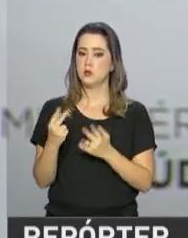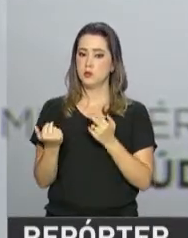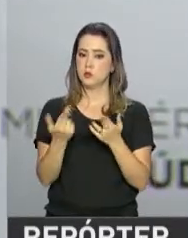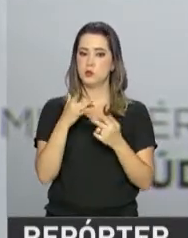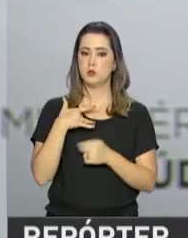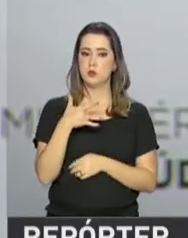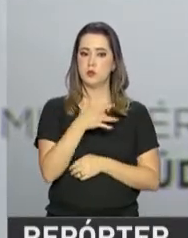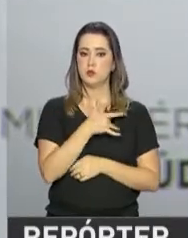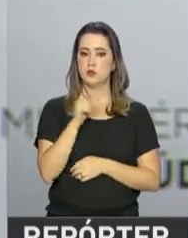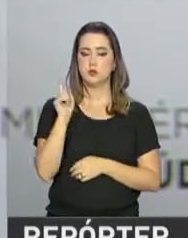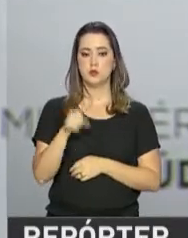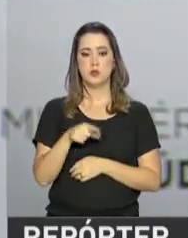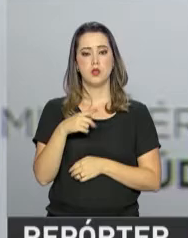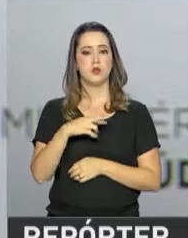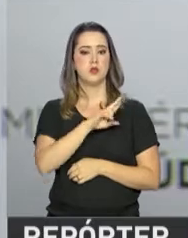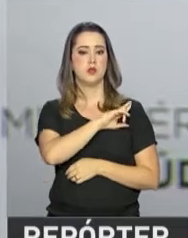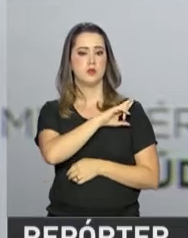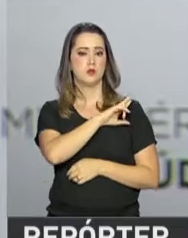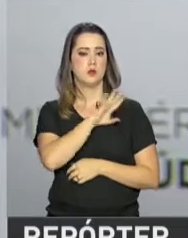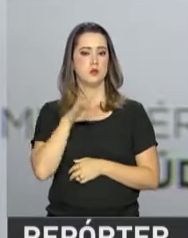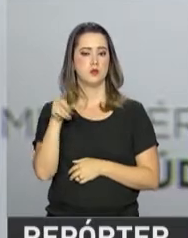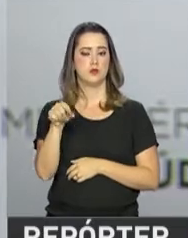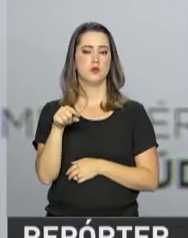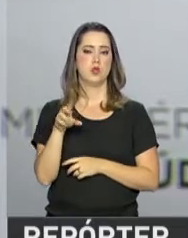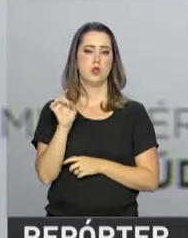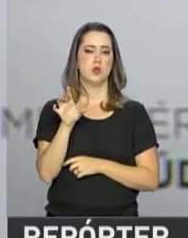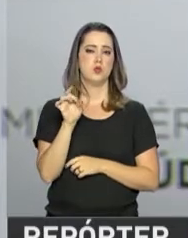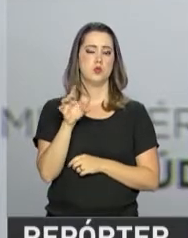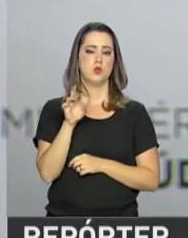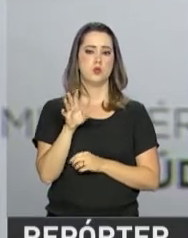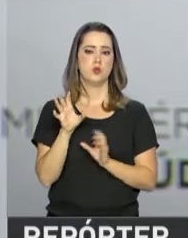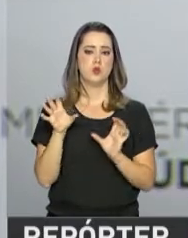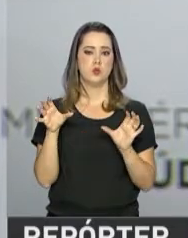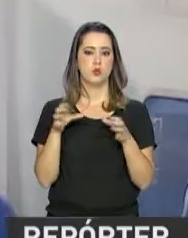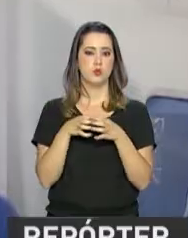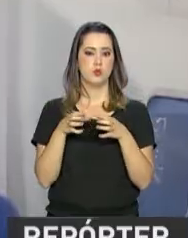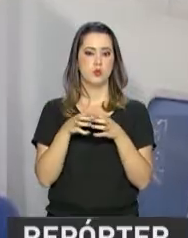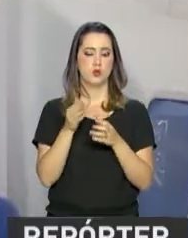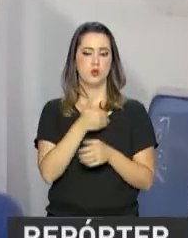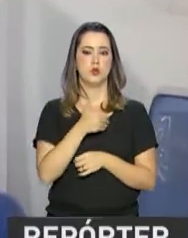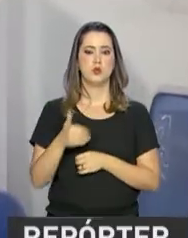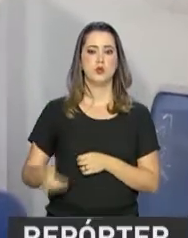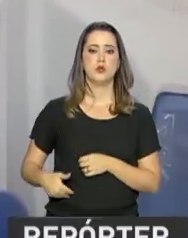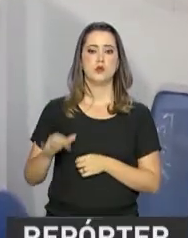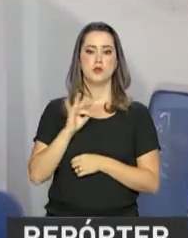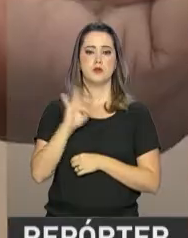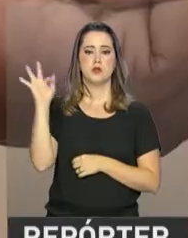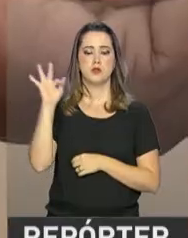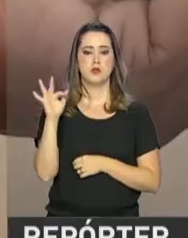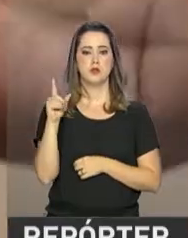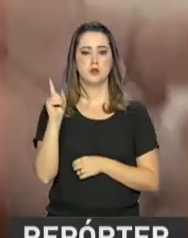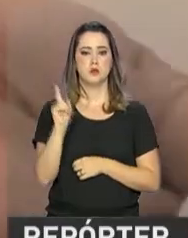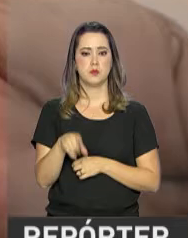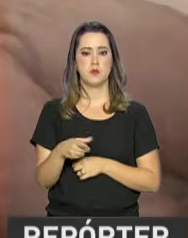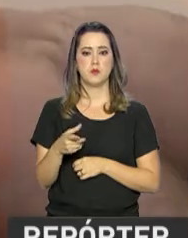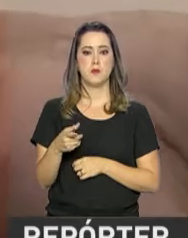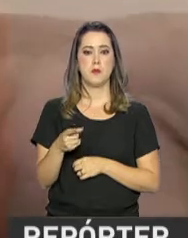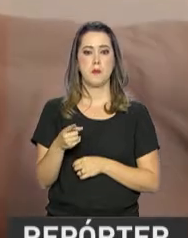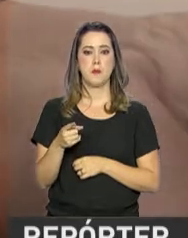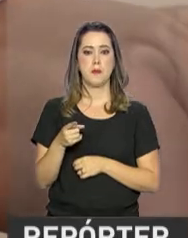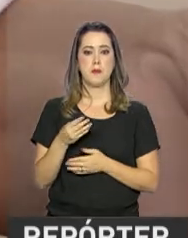geral é uma responsabilidade de todos não basta que é o governo federal é